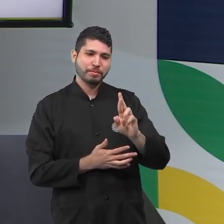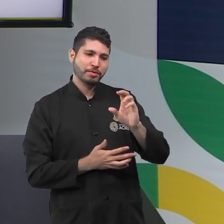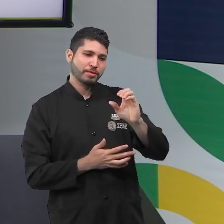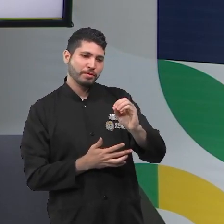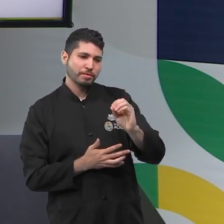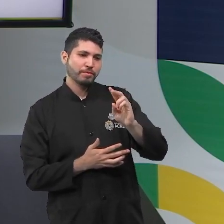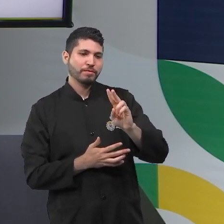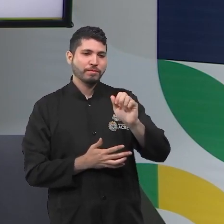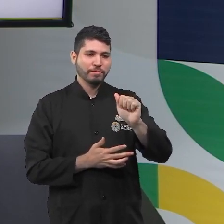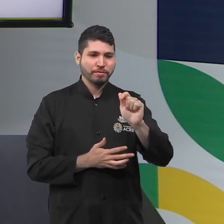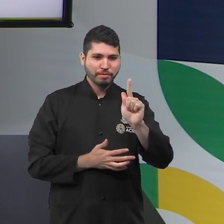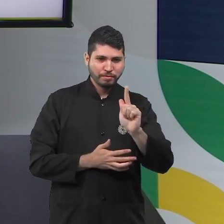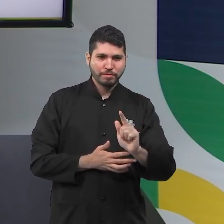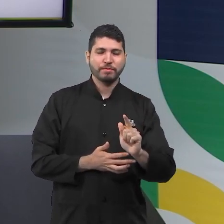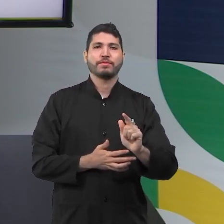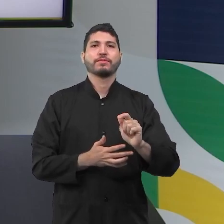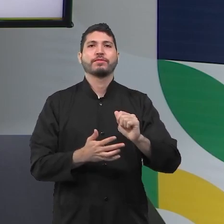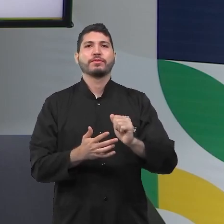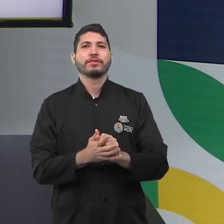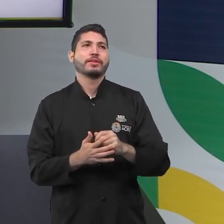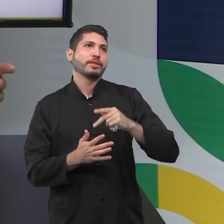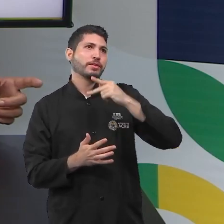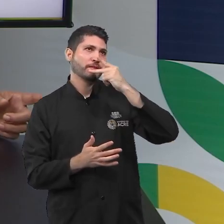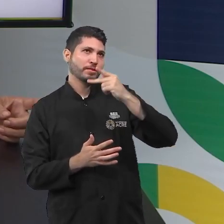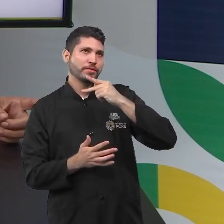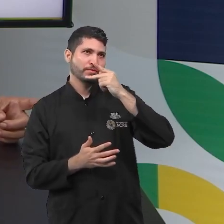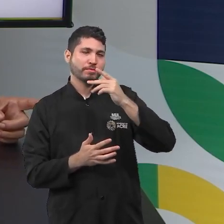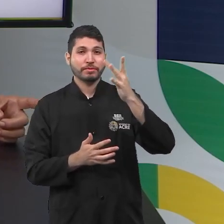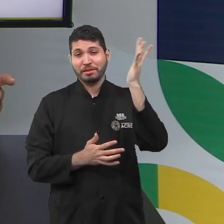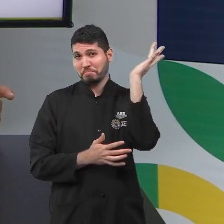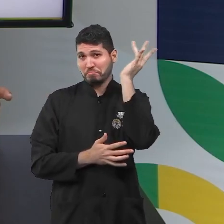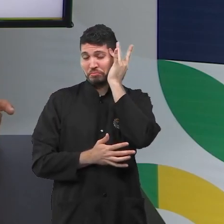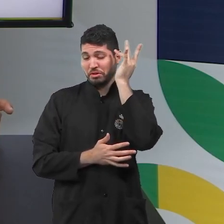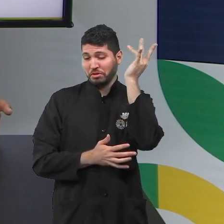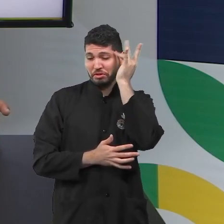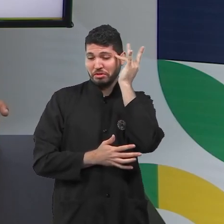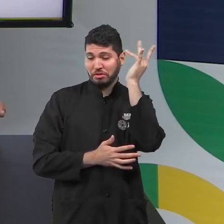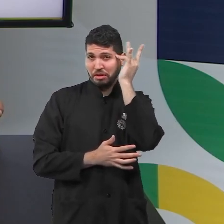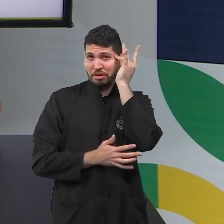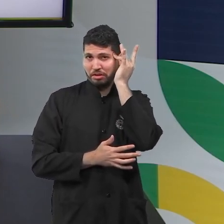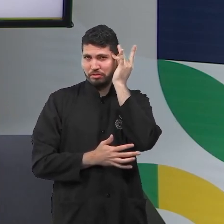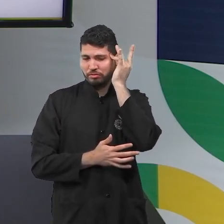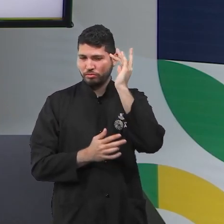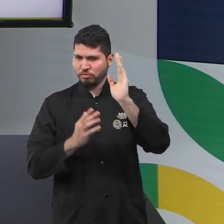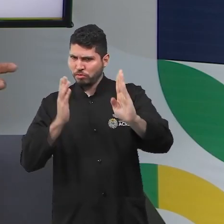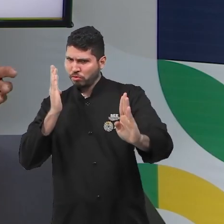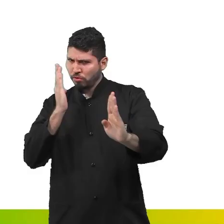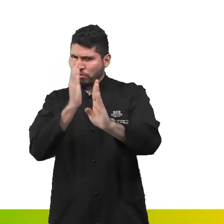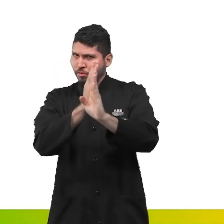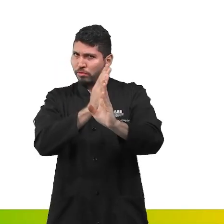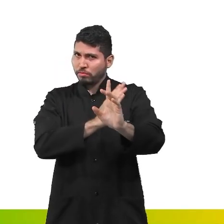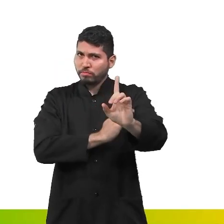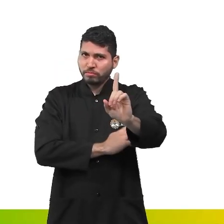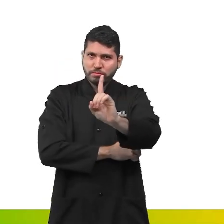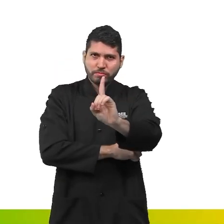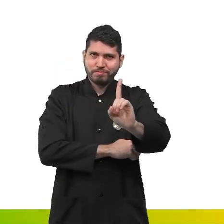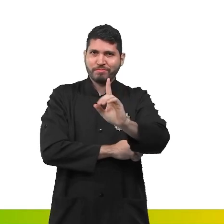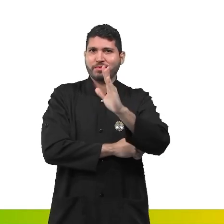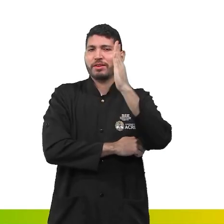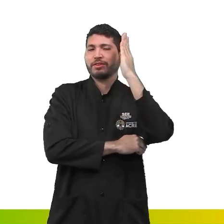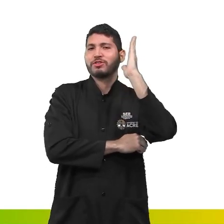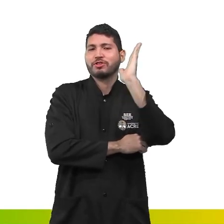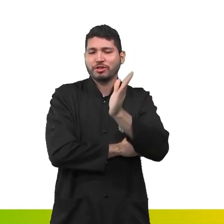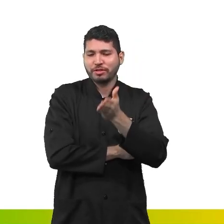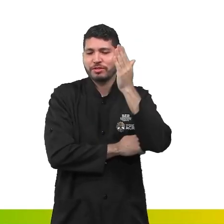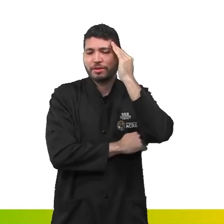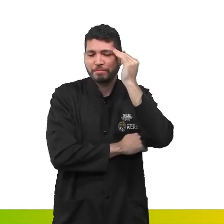Portugal sobre a descoberta do Brasil, ele fala de achamento e não descoberta. Então já se sabia da existência da